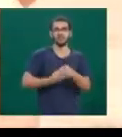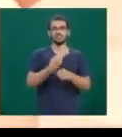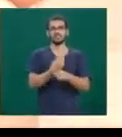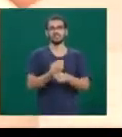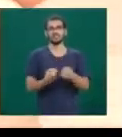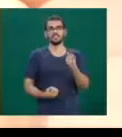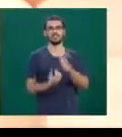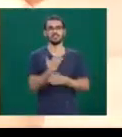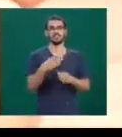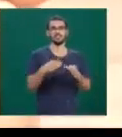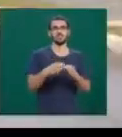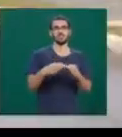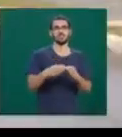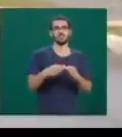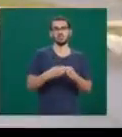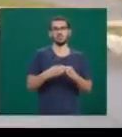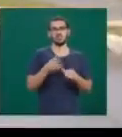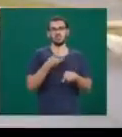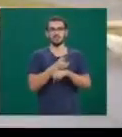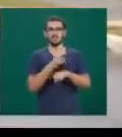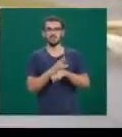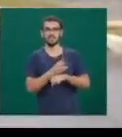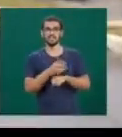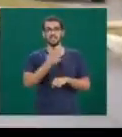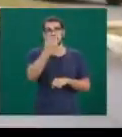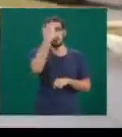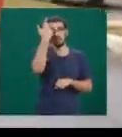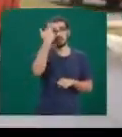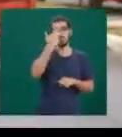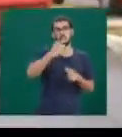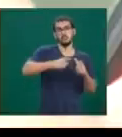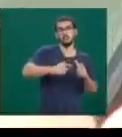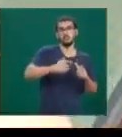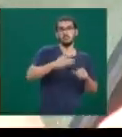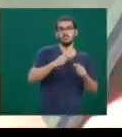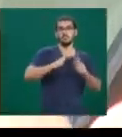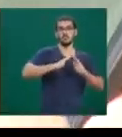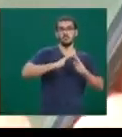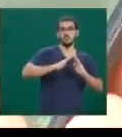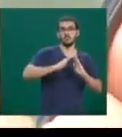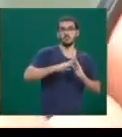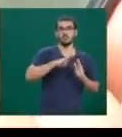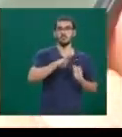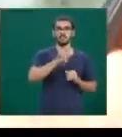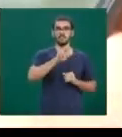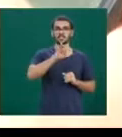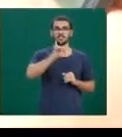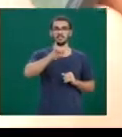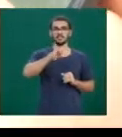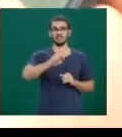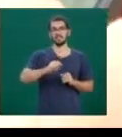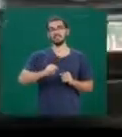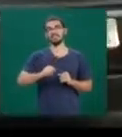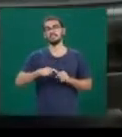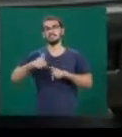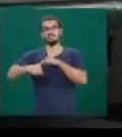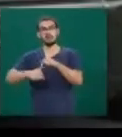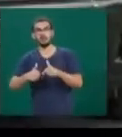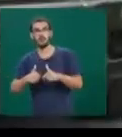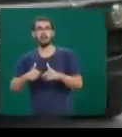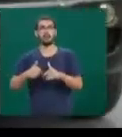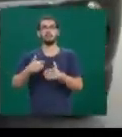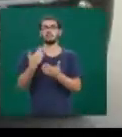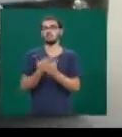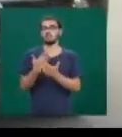Buritis e estuda ou trabalha na UFMG. Já são 250 membros e para fazer parte é preciso